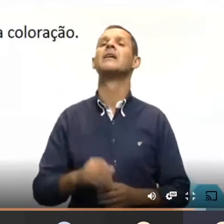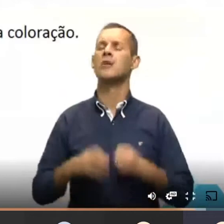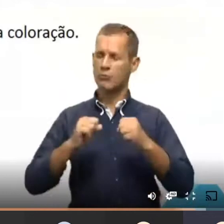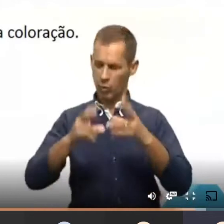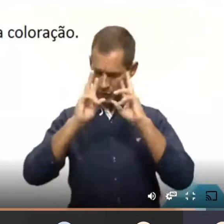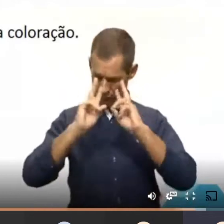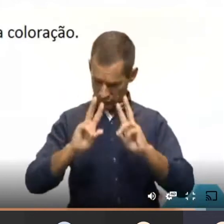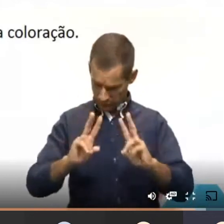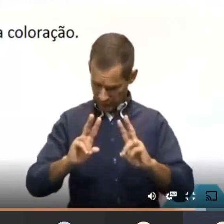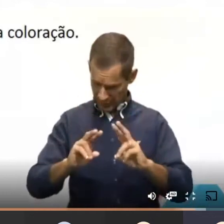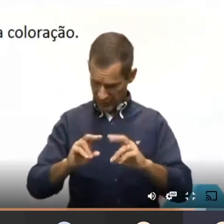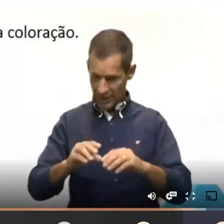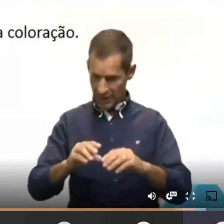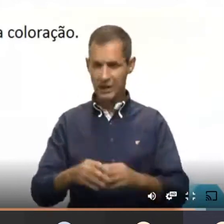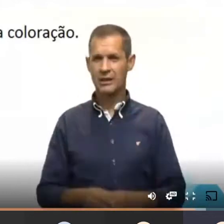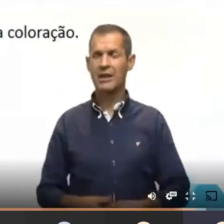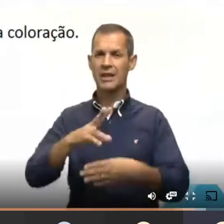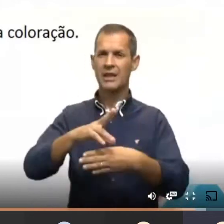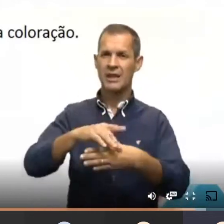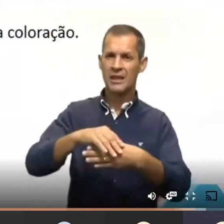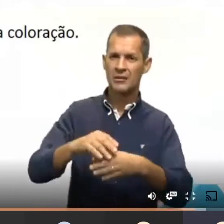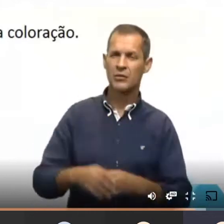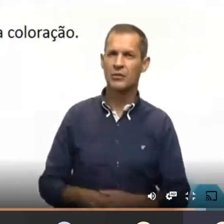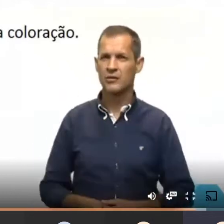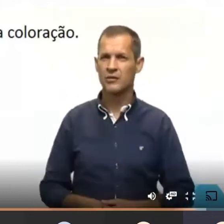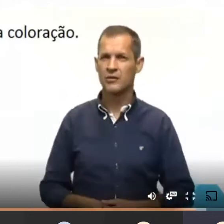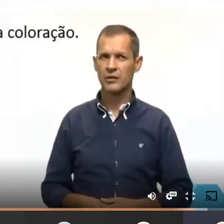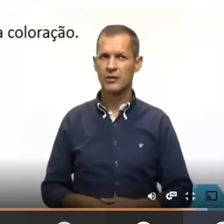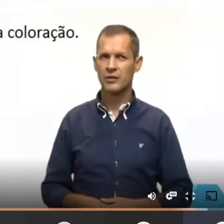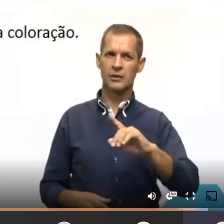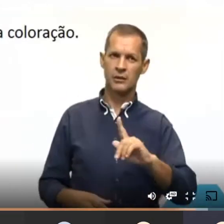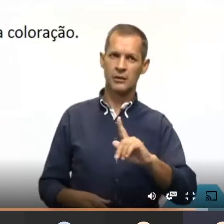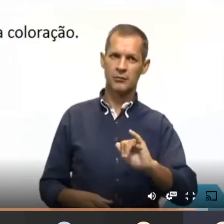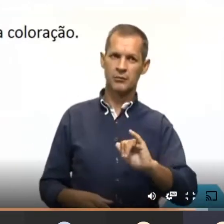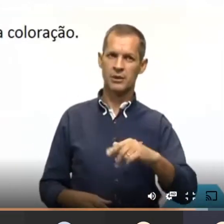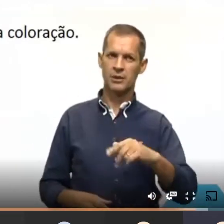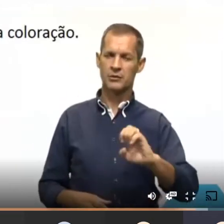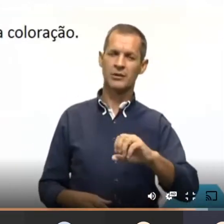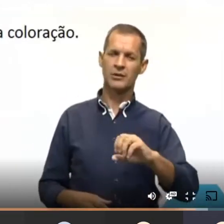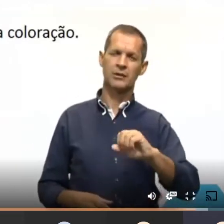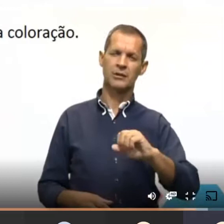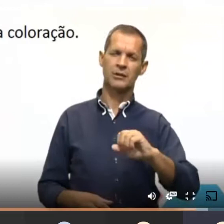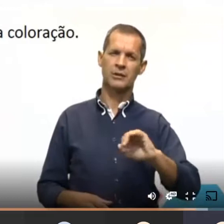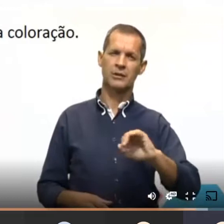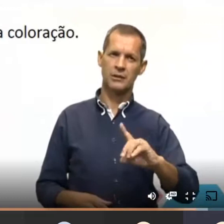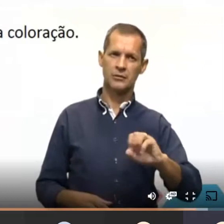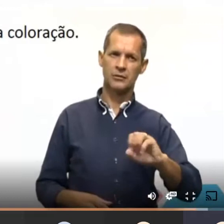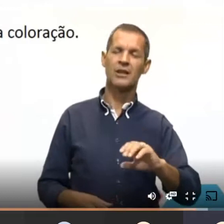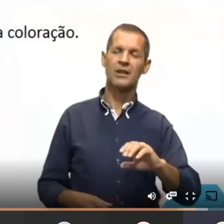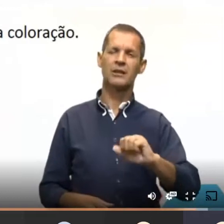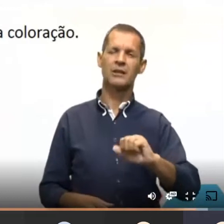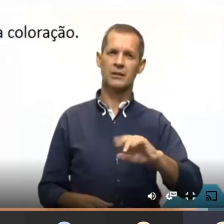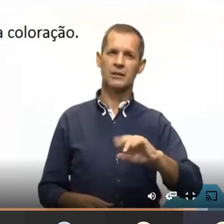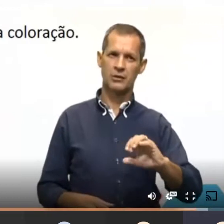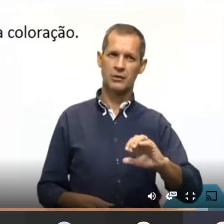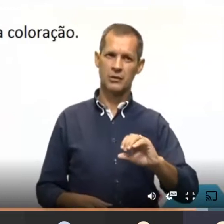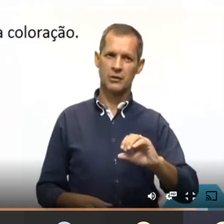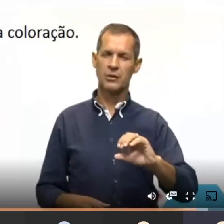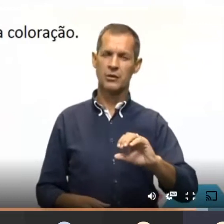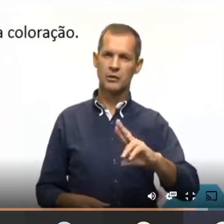que podemos observar na histologia, no caso, picnose, cariólise e a cariorrexe do